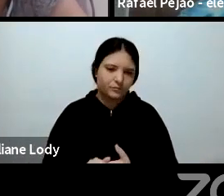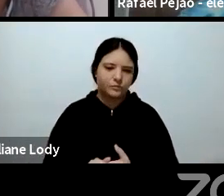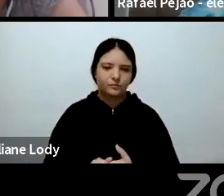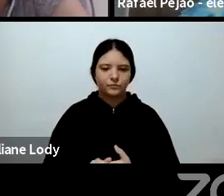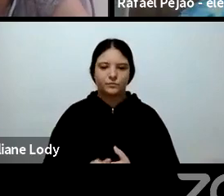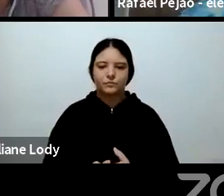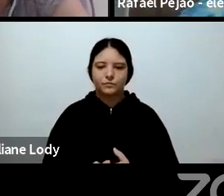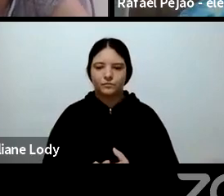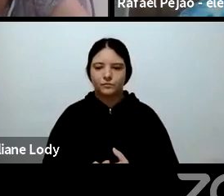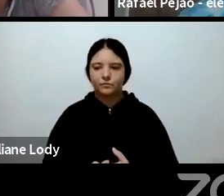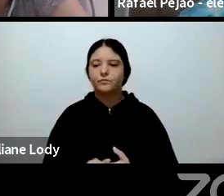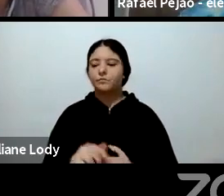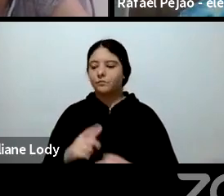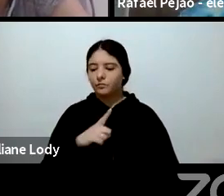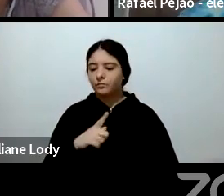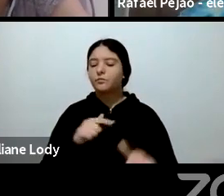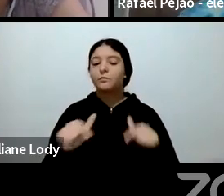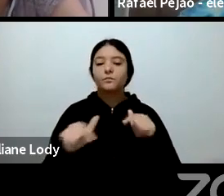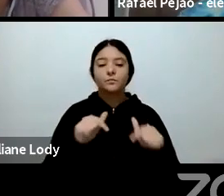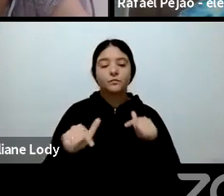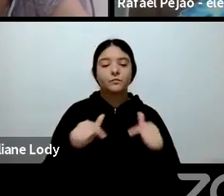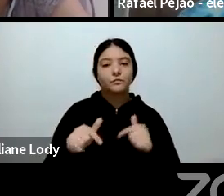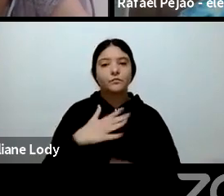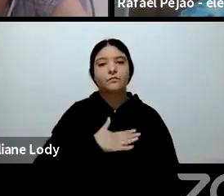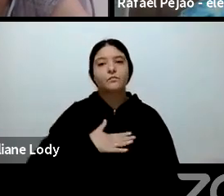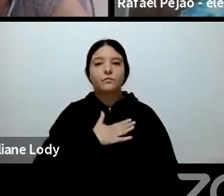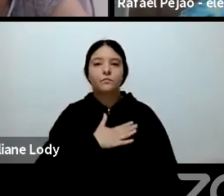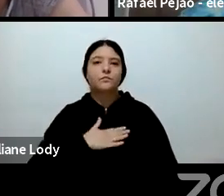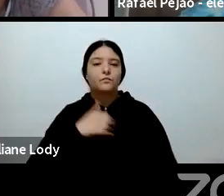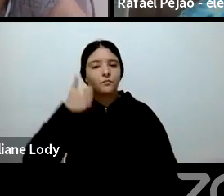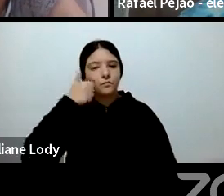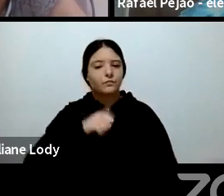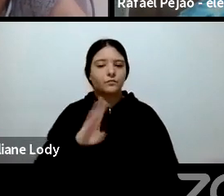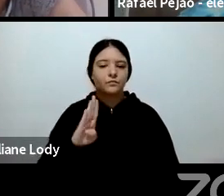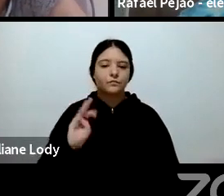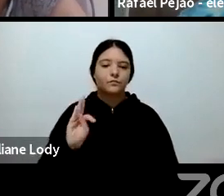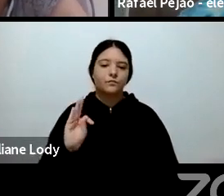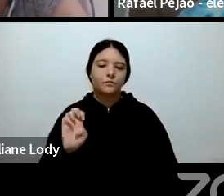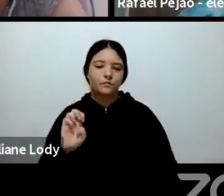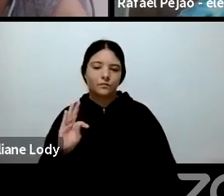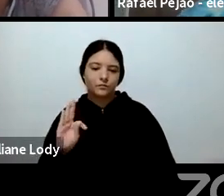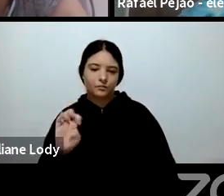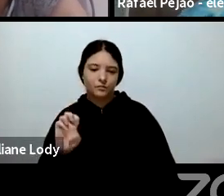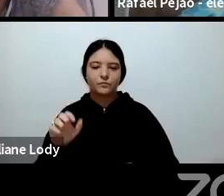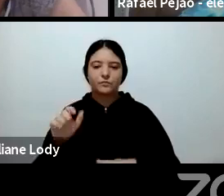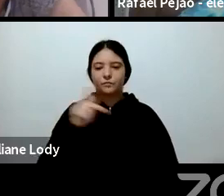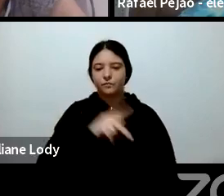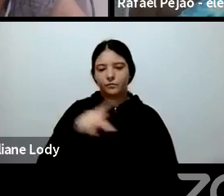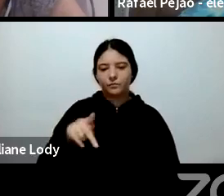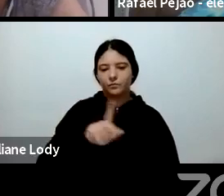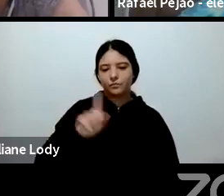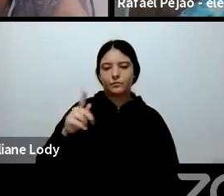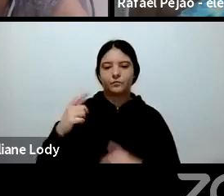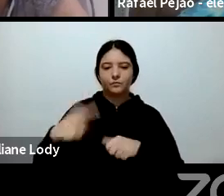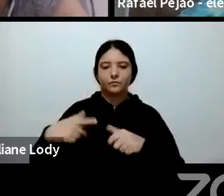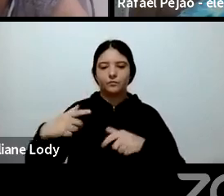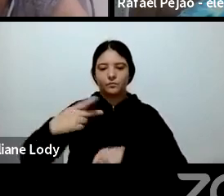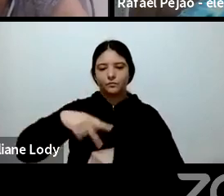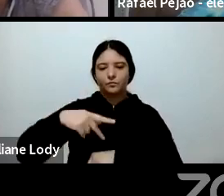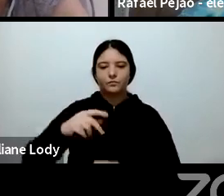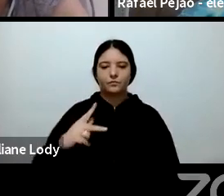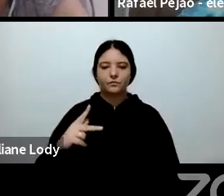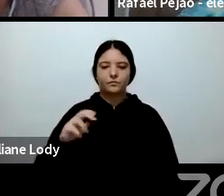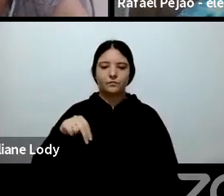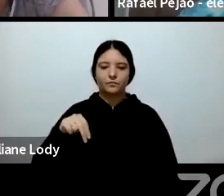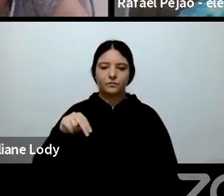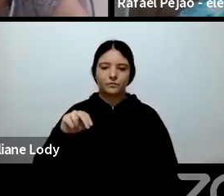um trabalho, né? Eu gosto muito da definição da Betsy Rhymes, que é uma professora lá da Pensilvânia. É muito interessante. Vou colocar aqui o